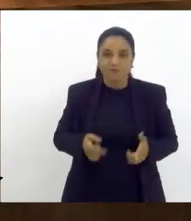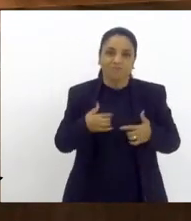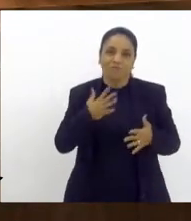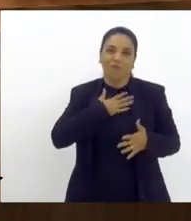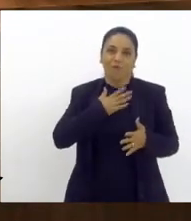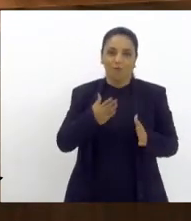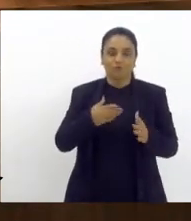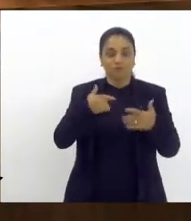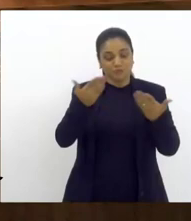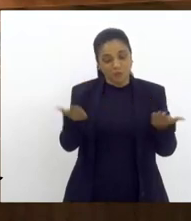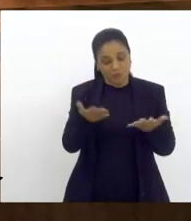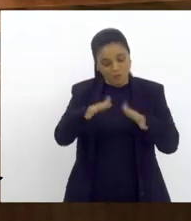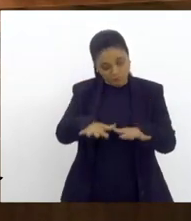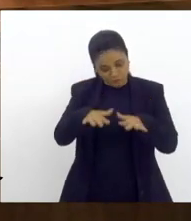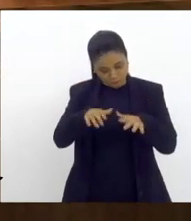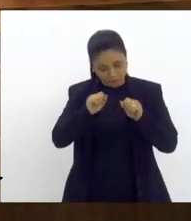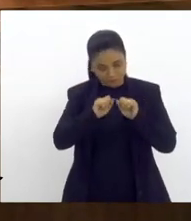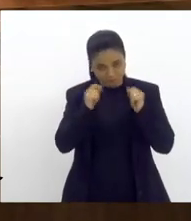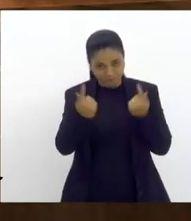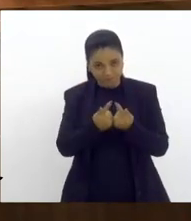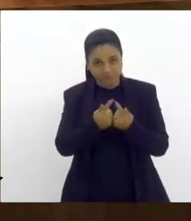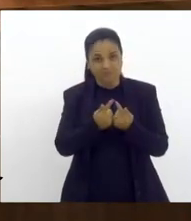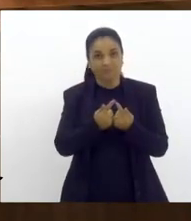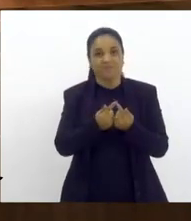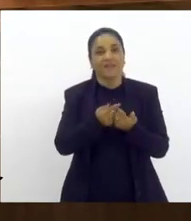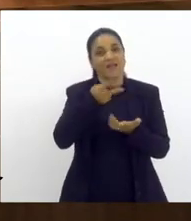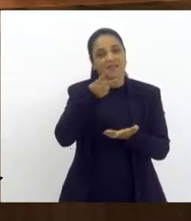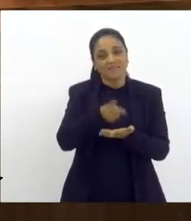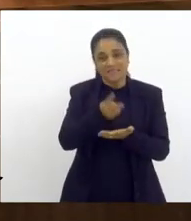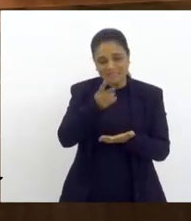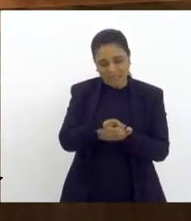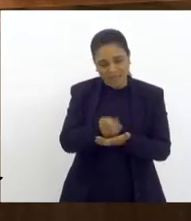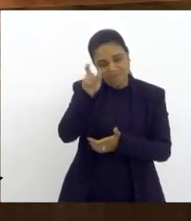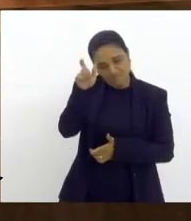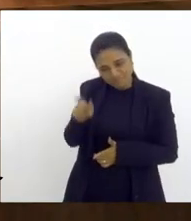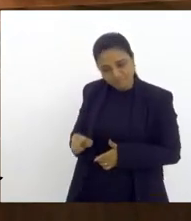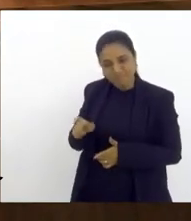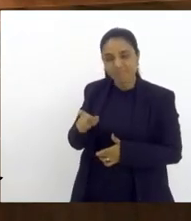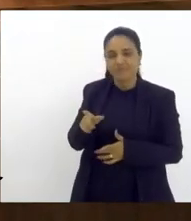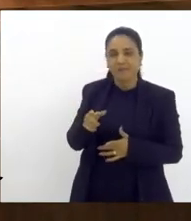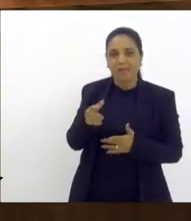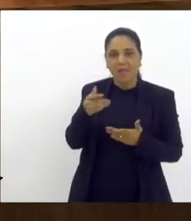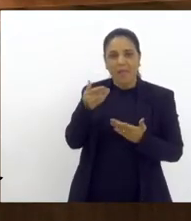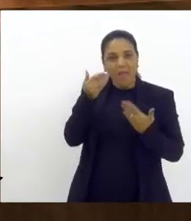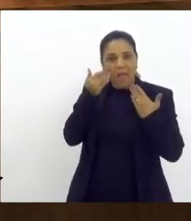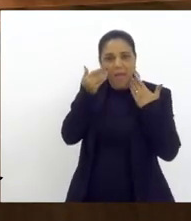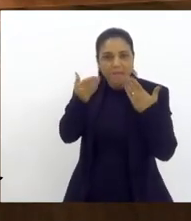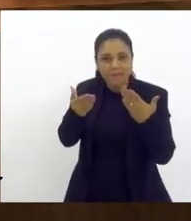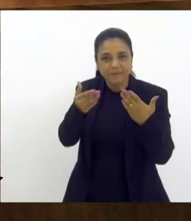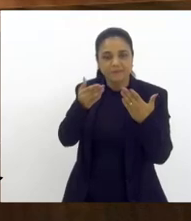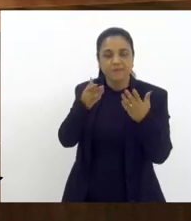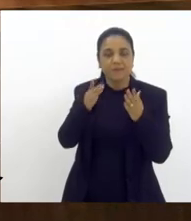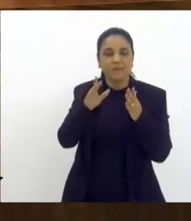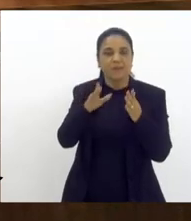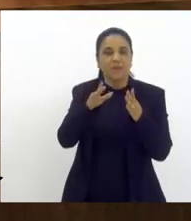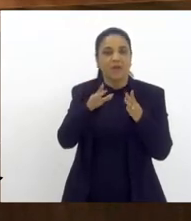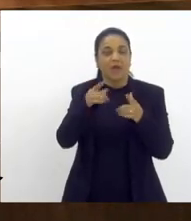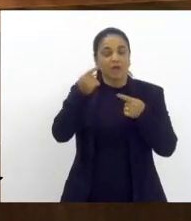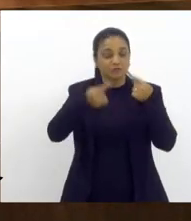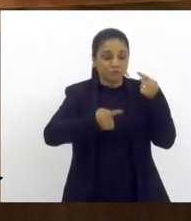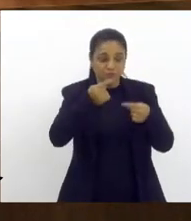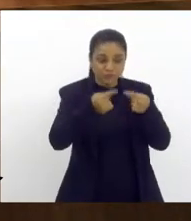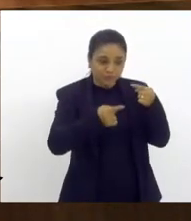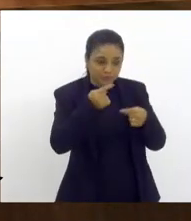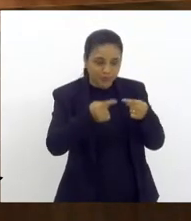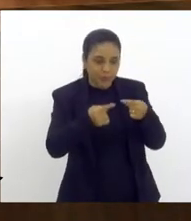ocorreu mais uma vez desde que sempre quer aparecer a discussão lá naquele Episódio Não era com ele a outra